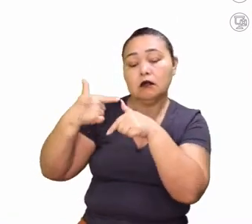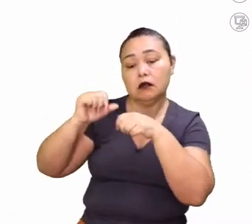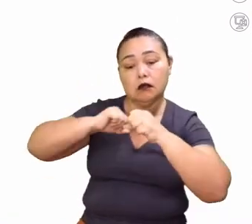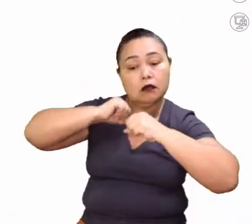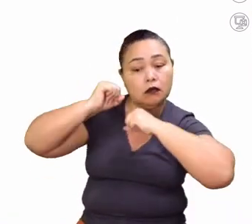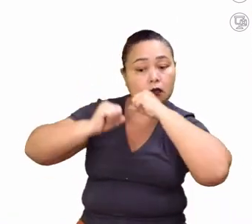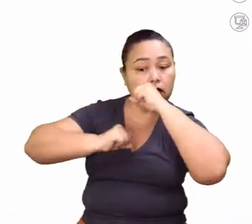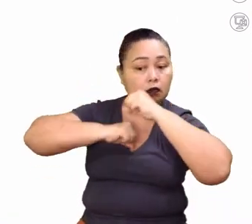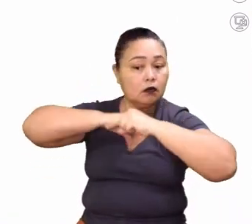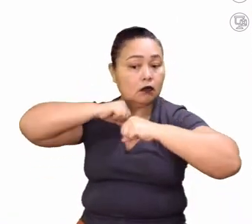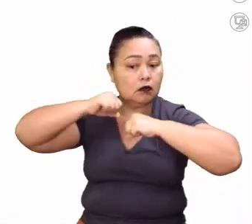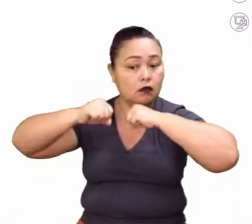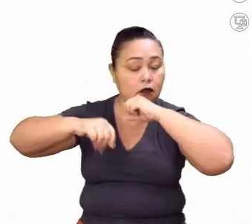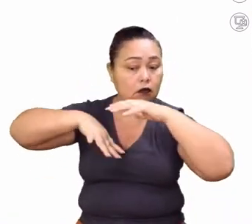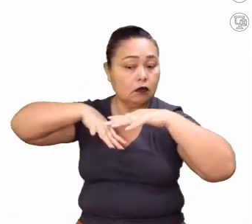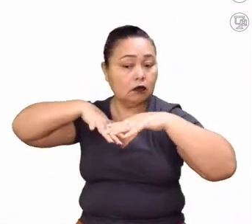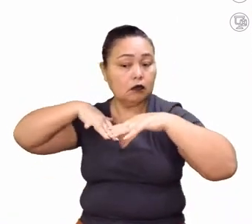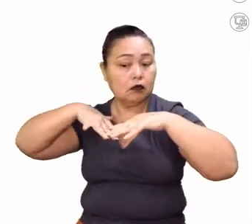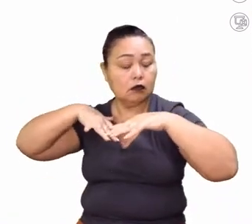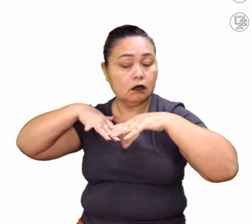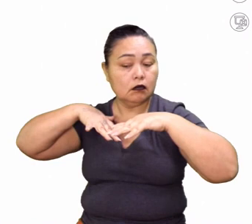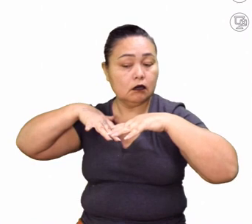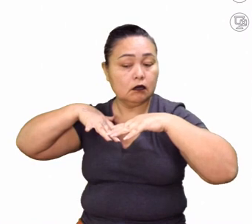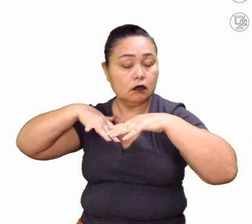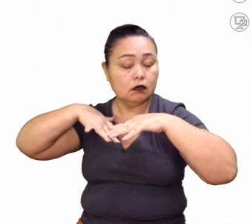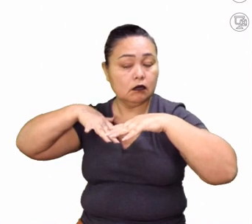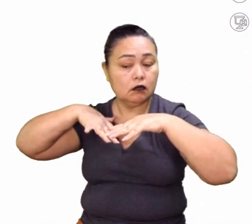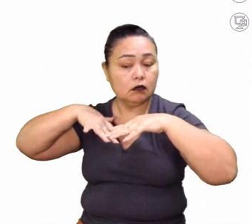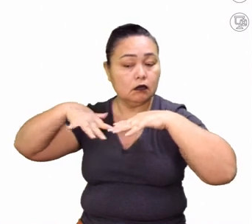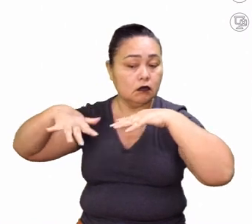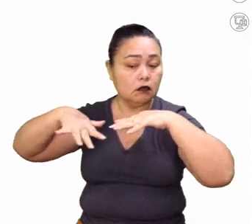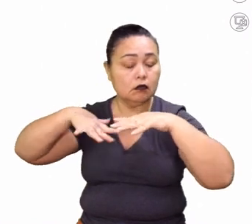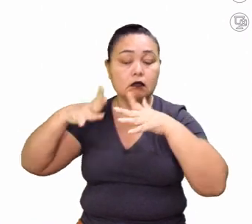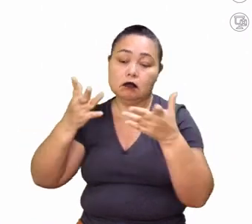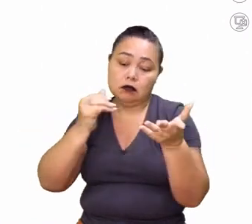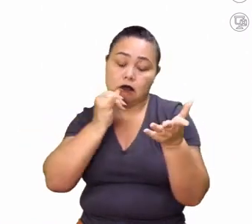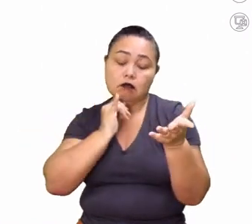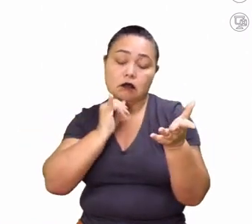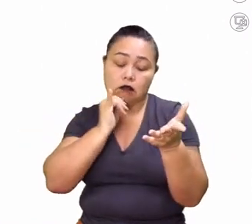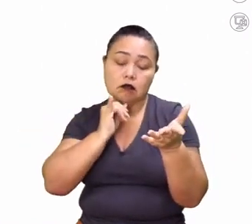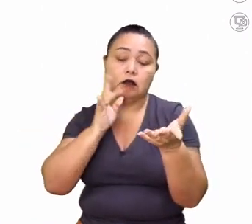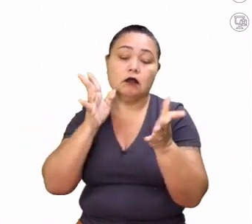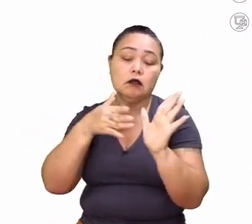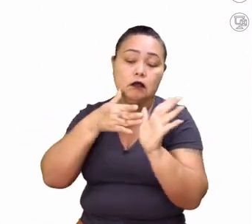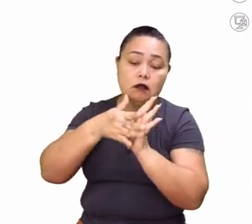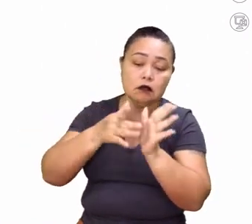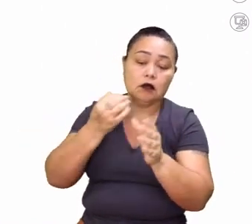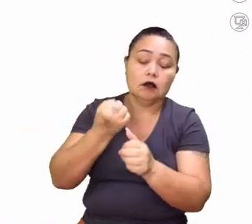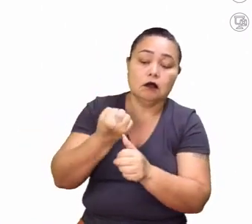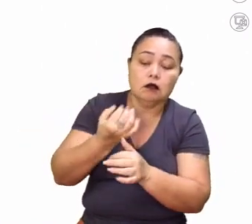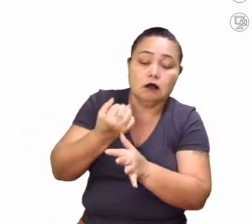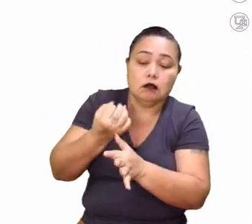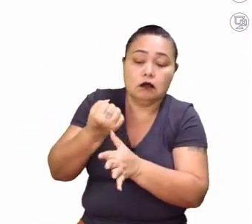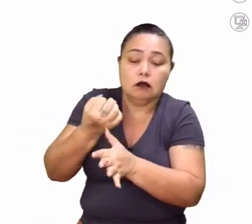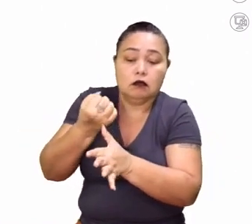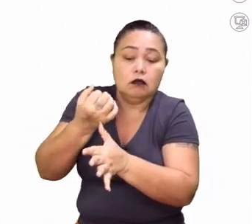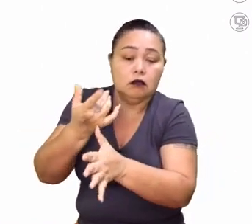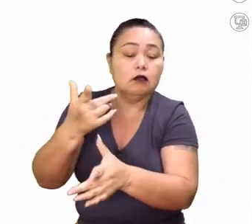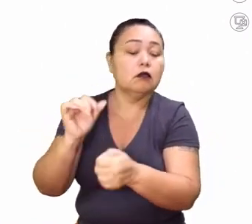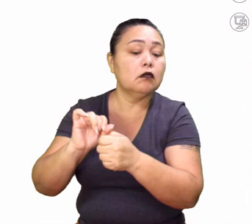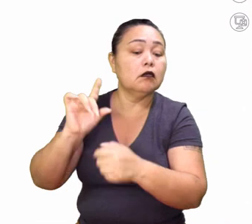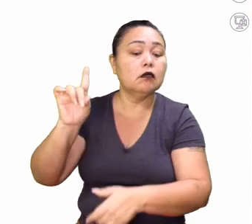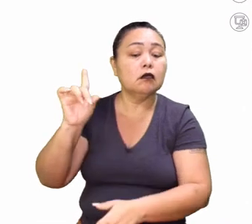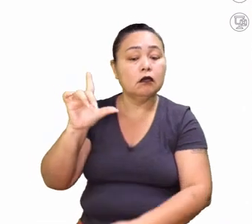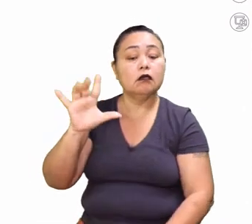máquina vai fazer movimentar por exemplo né o cara do trem vai movimentar para fazer ele andar e